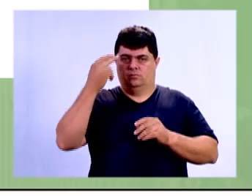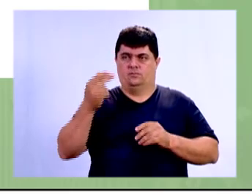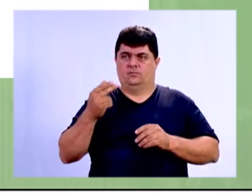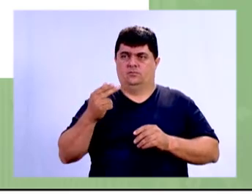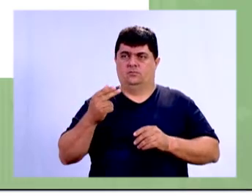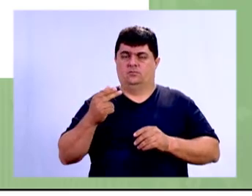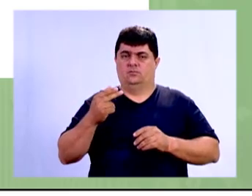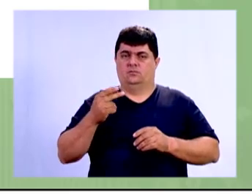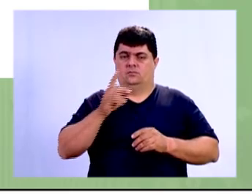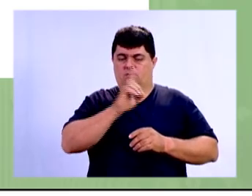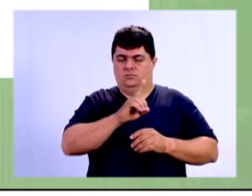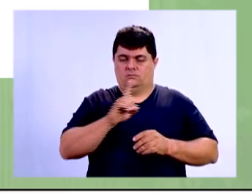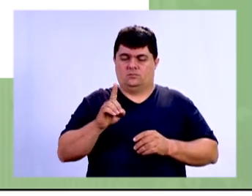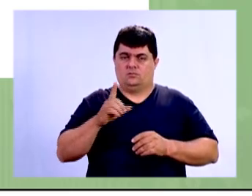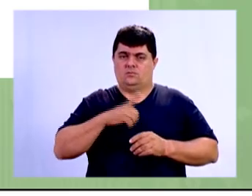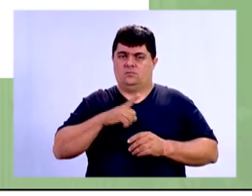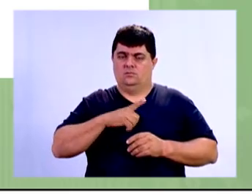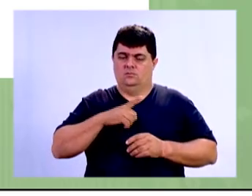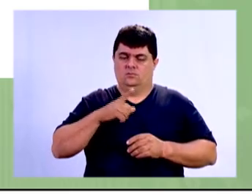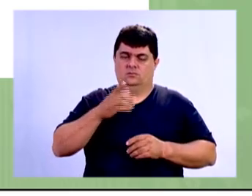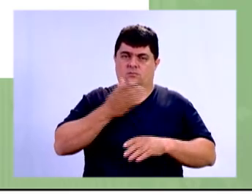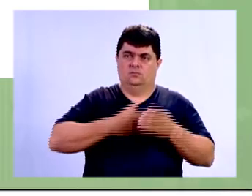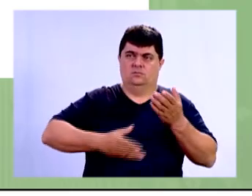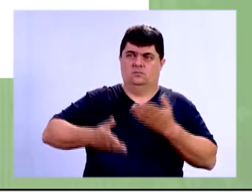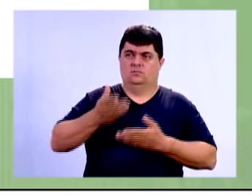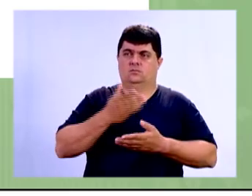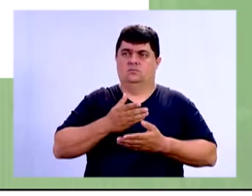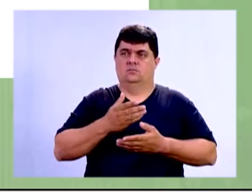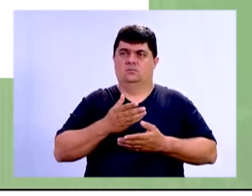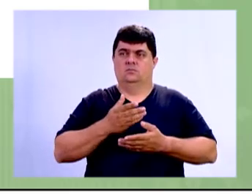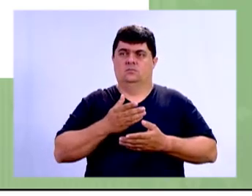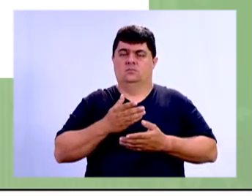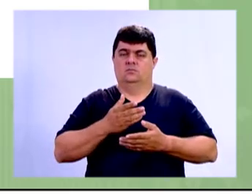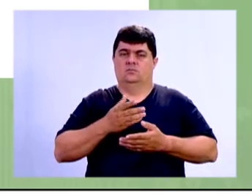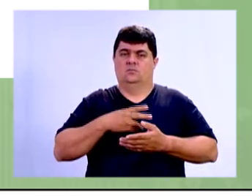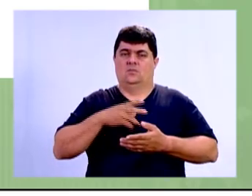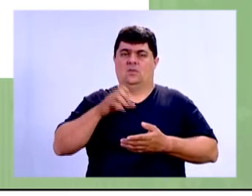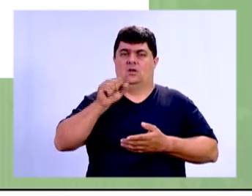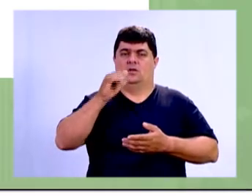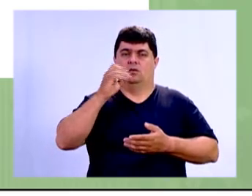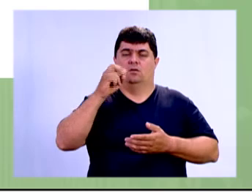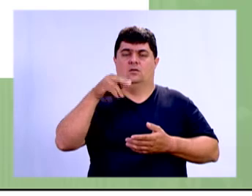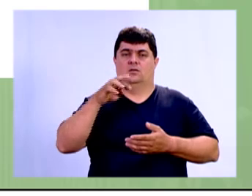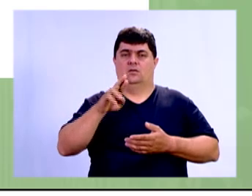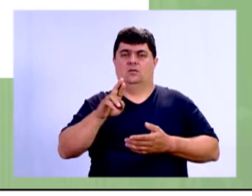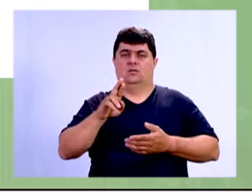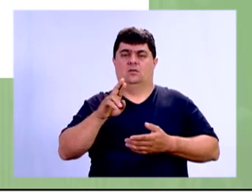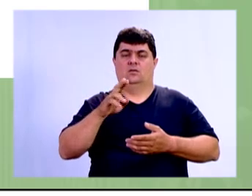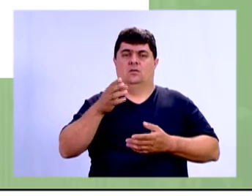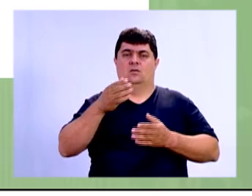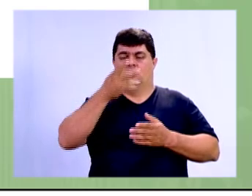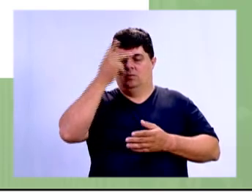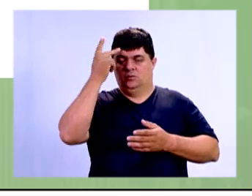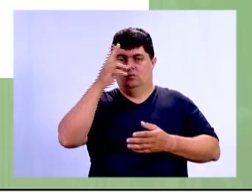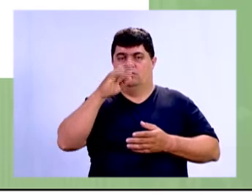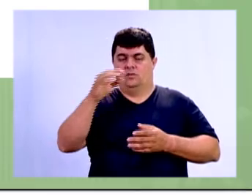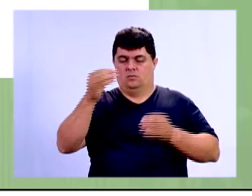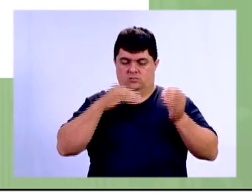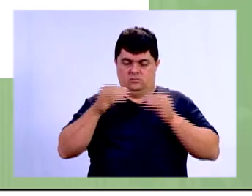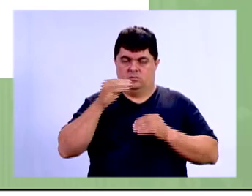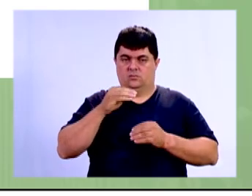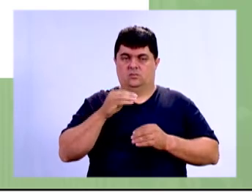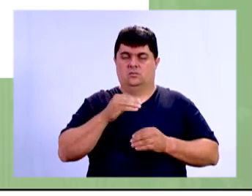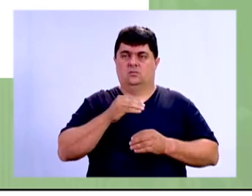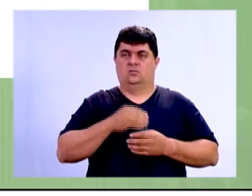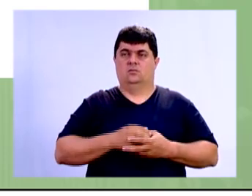para cada interação do vetor, peça para o usuário, usa o scanner, né? Peça para o usuário informar isso aí, você mesmo vai preencher essas